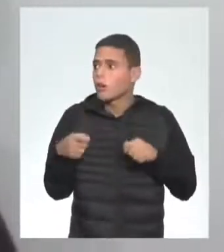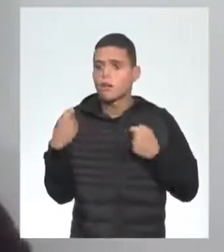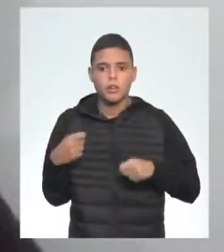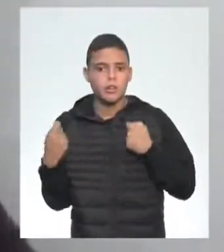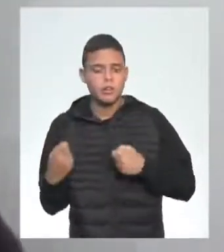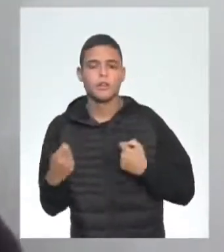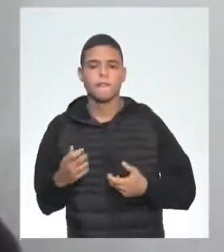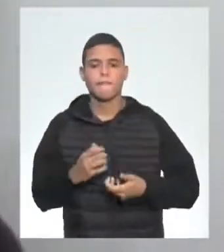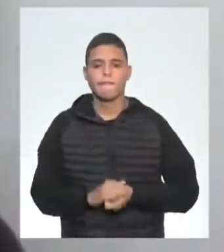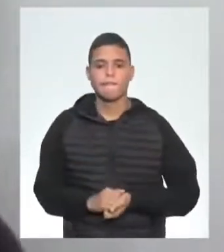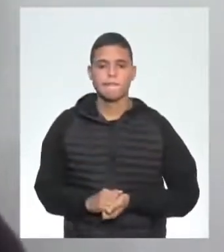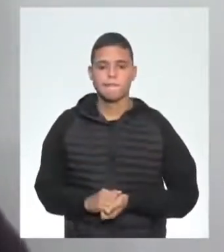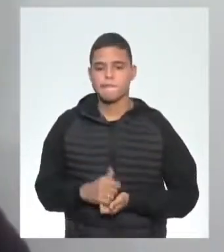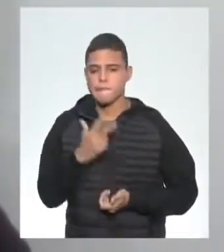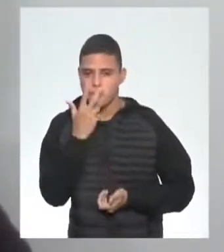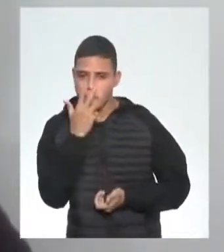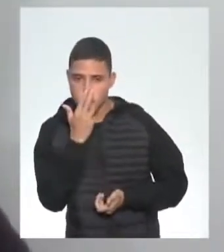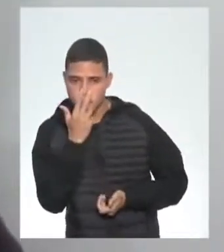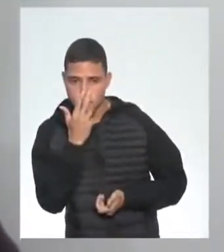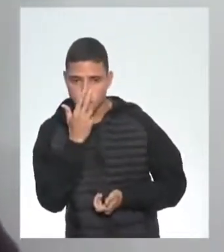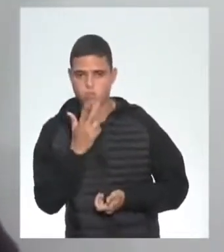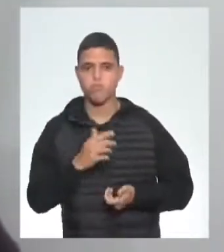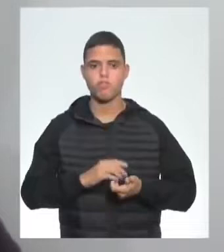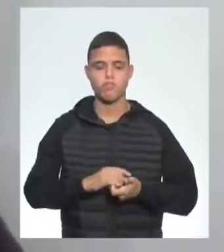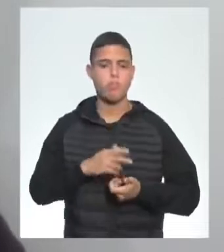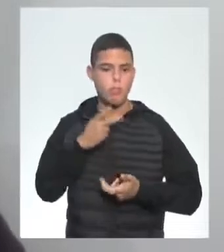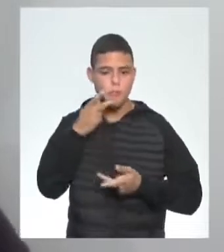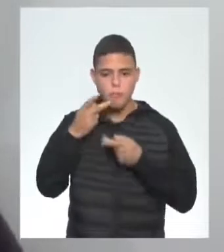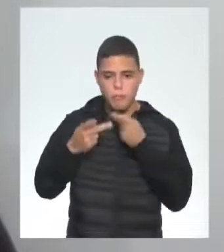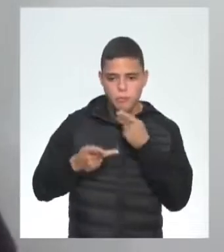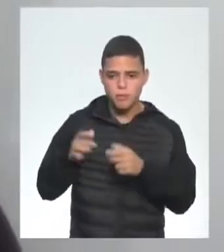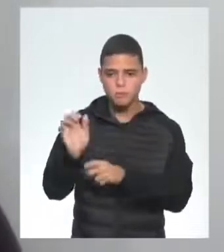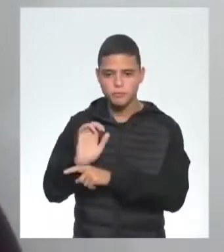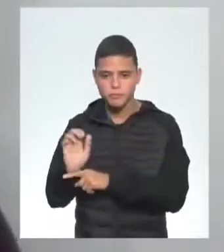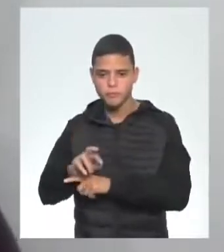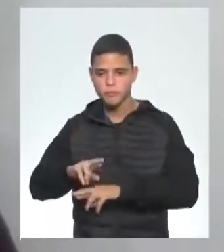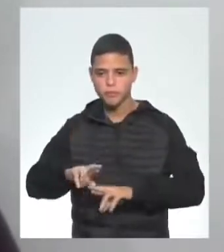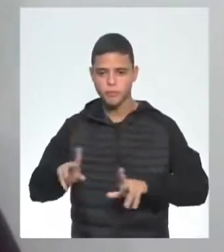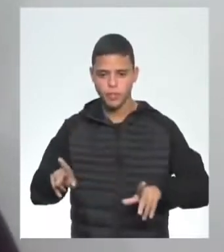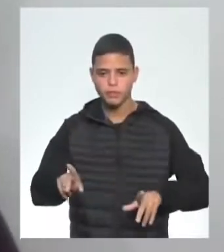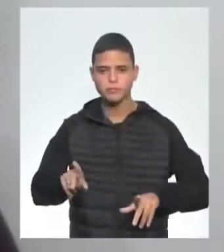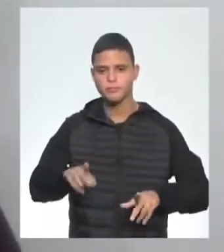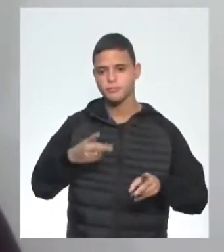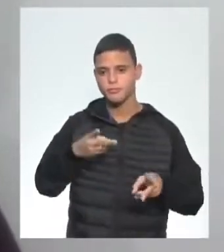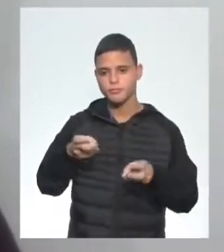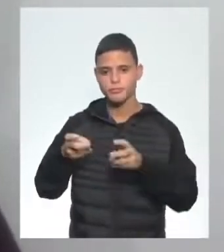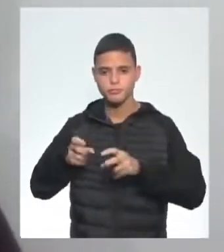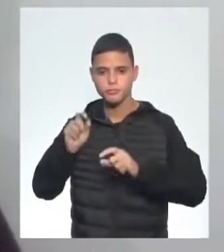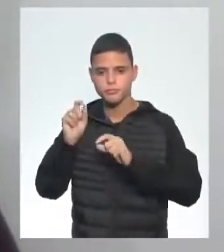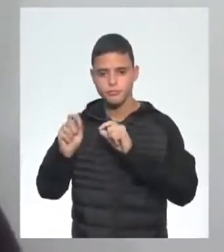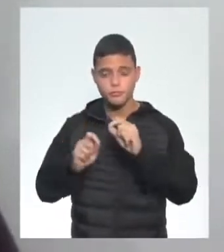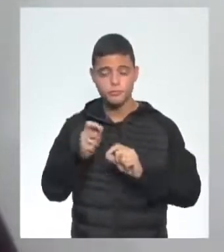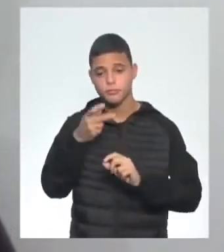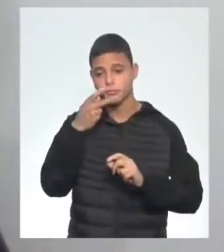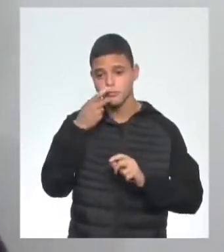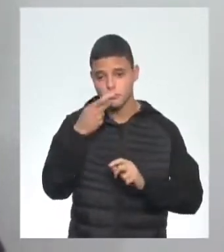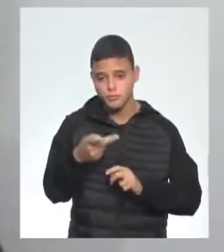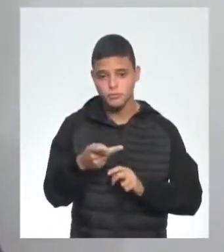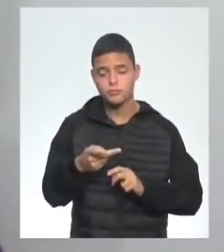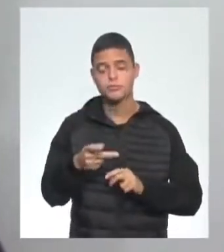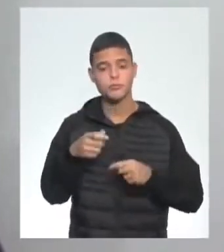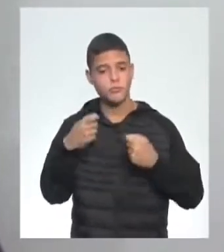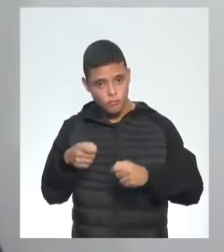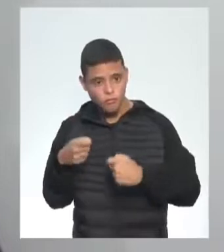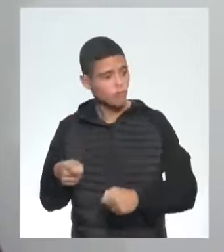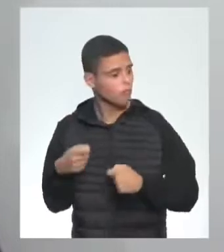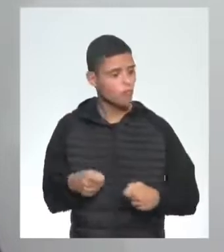A gente acha que não, mas só conversar com pessoas de outros estados, elas percebem no nosso sotaque essa urgência na fala.